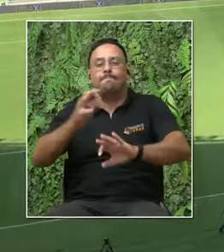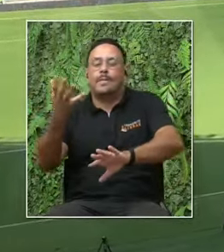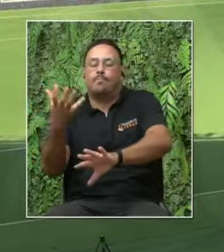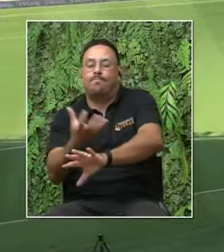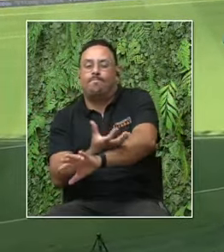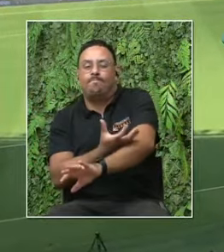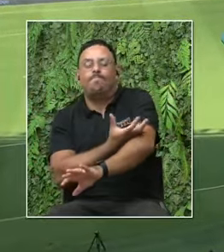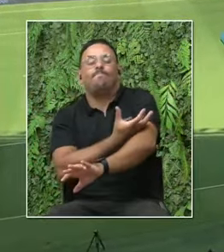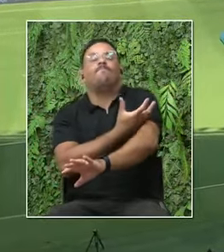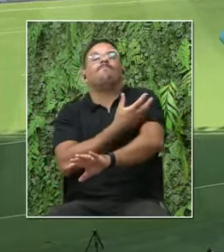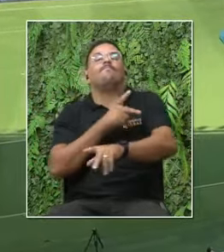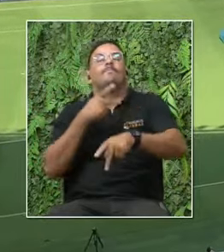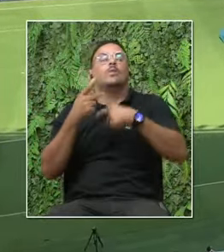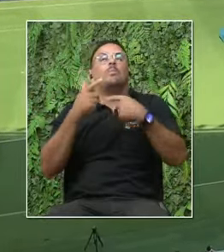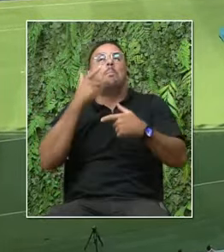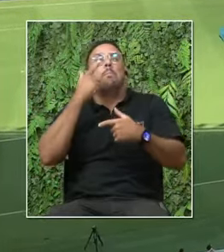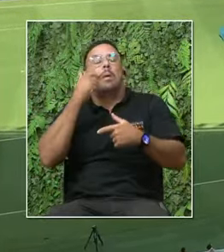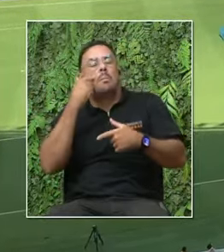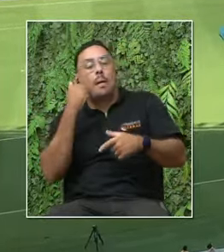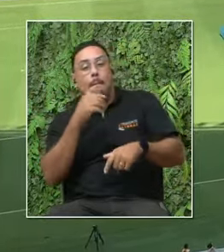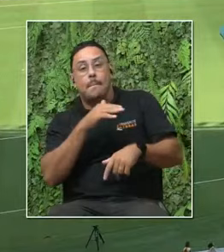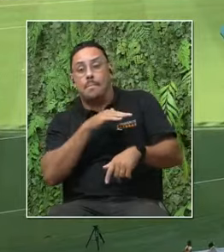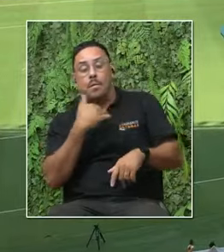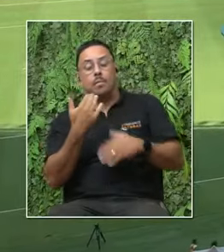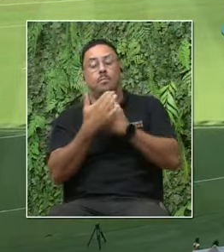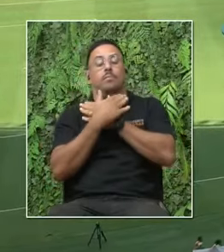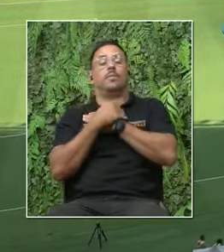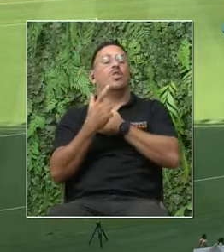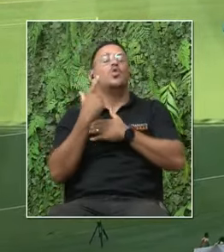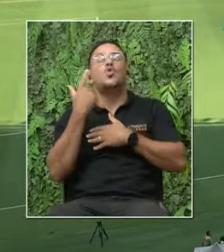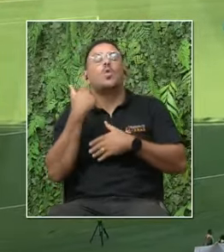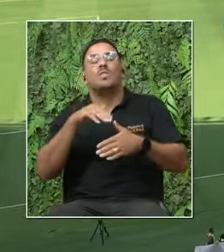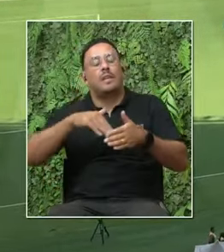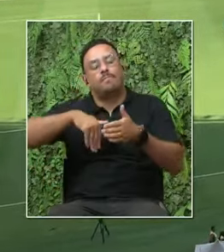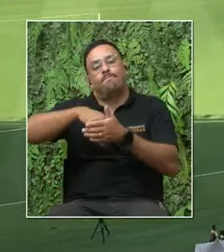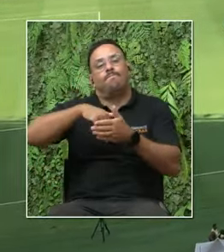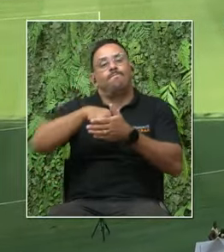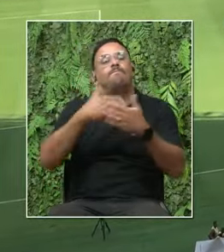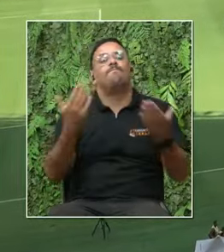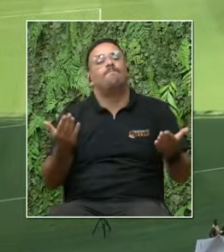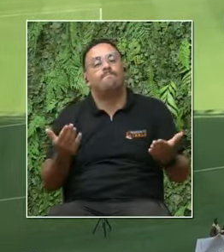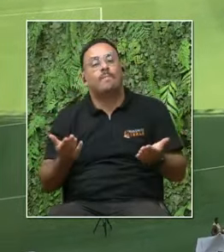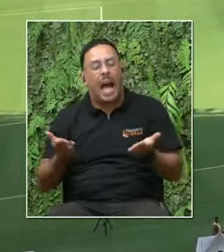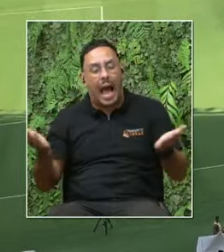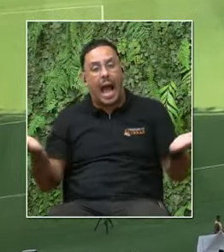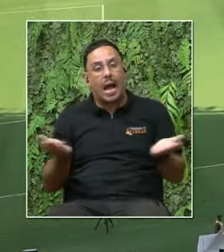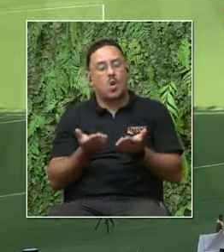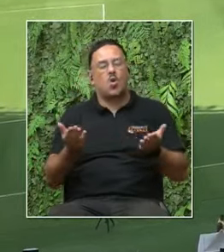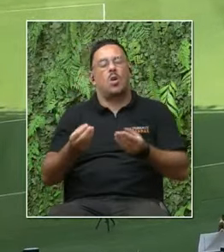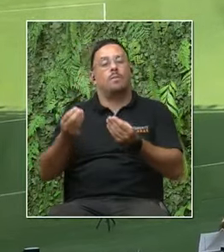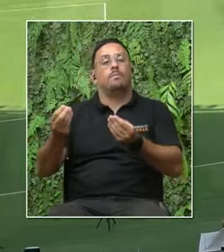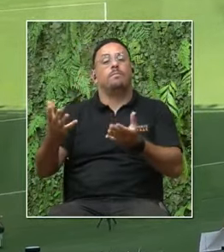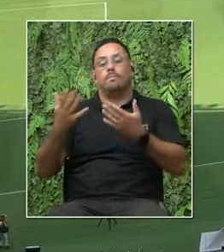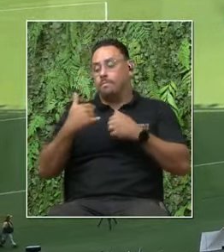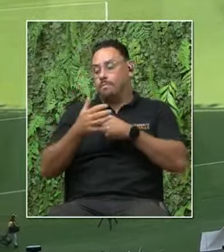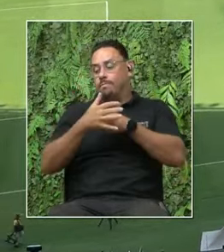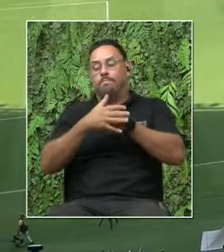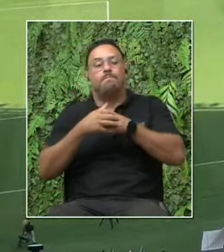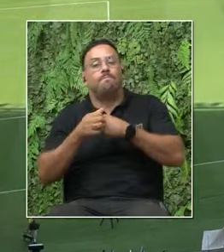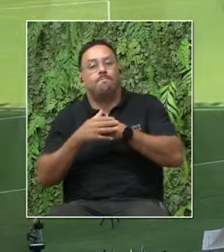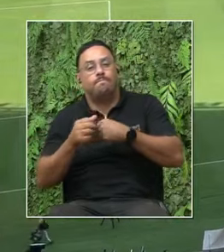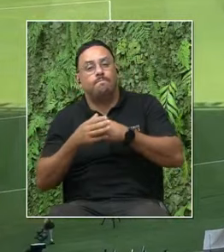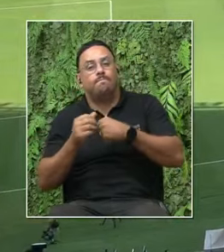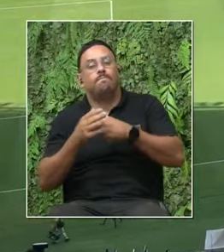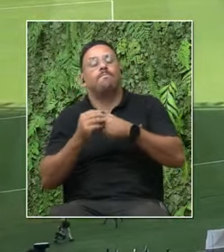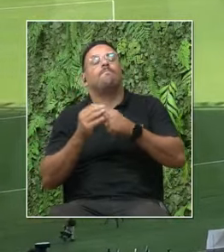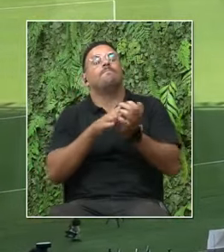disse que depois que o pai dele faleceu ele não consegue mais jogar futebol enfim e nesse momento recebendo o carinho e as